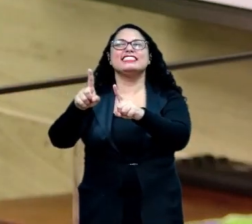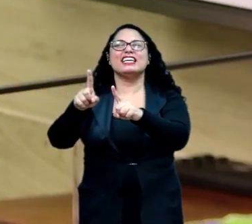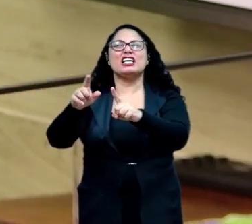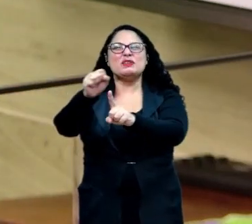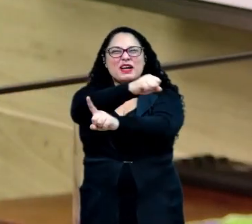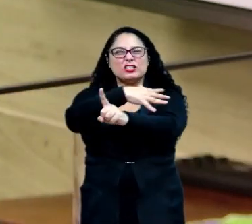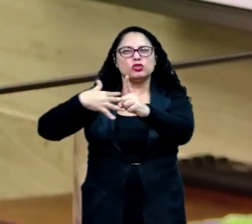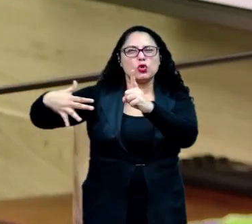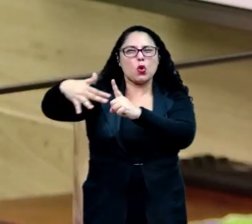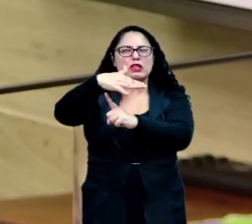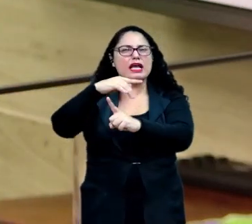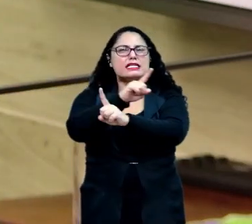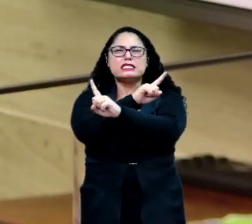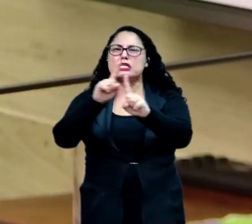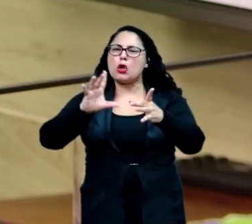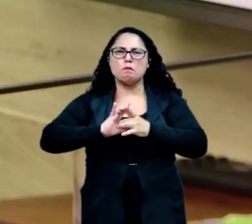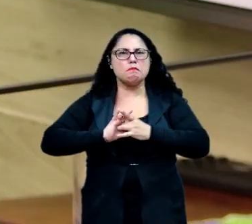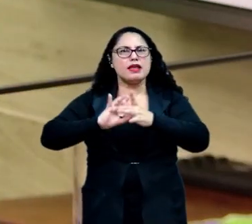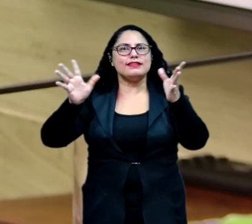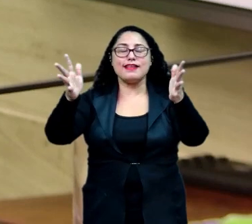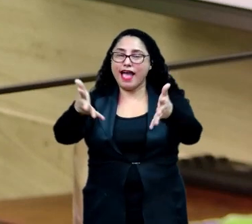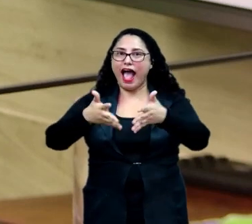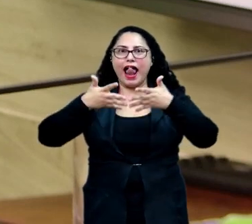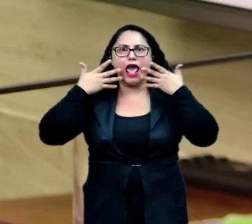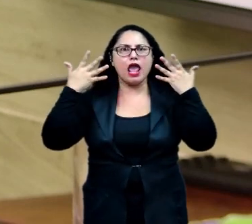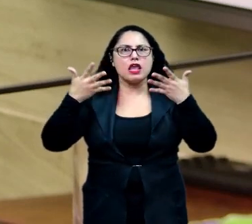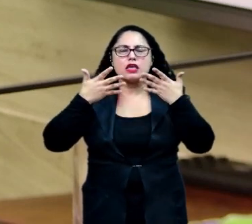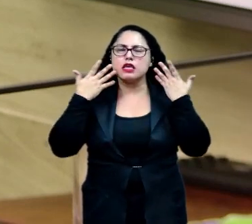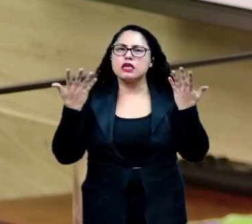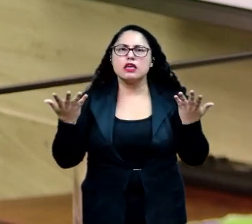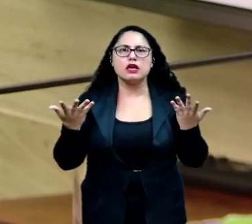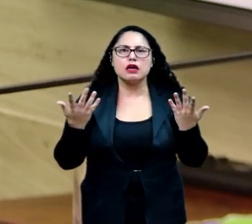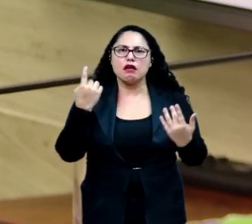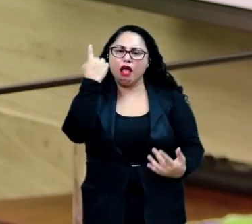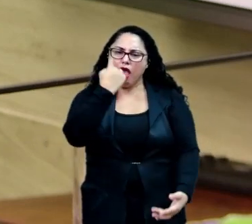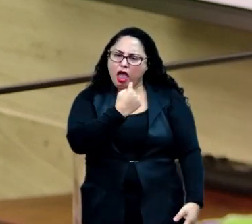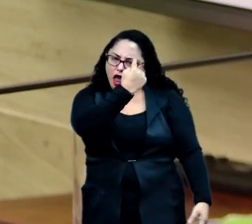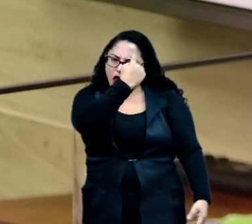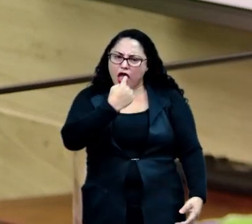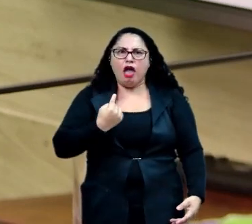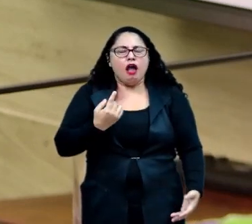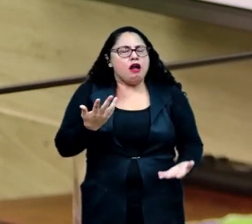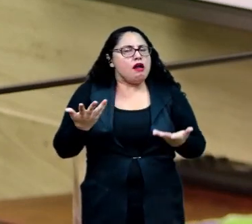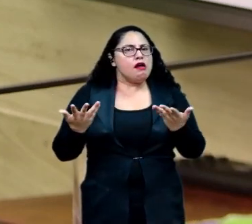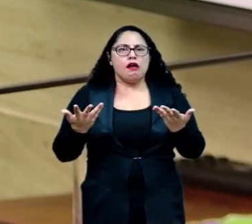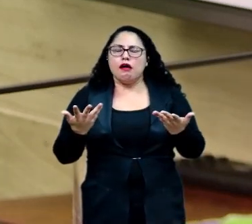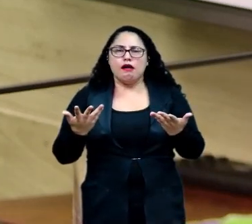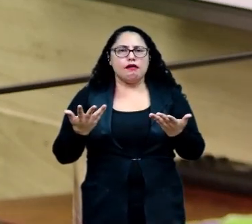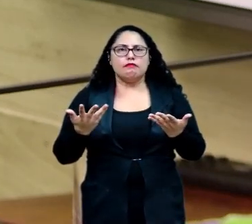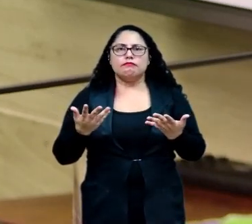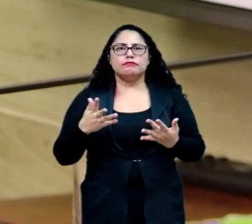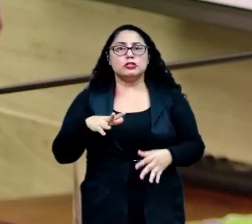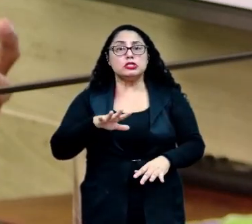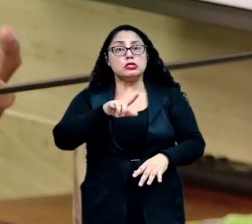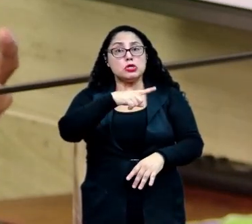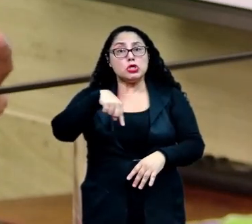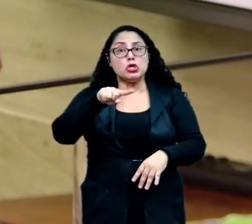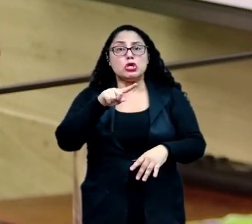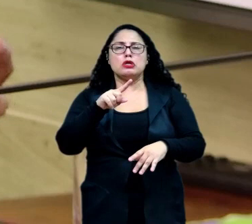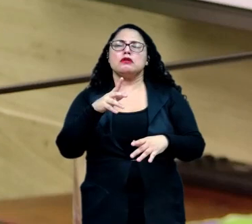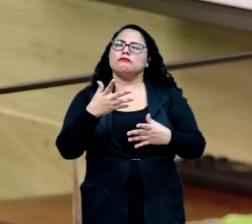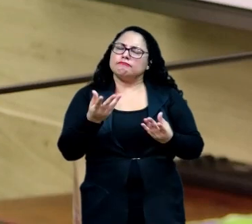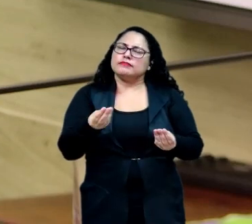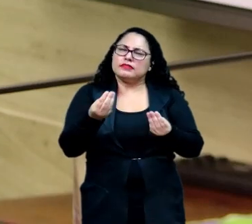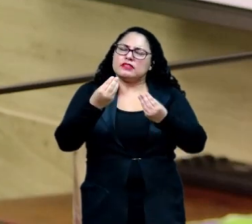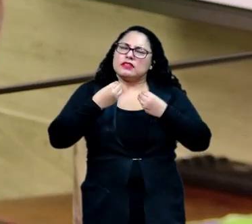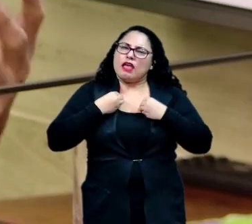uma sociedade que não nos permite a alegria. Então, se imunize,